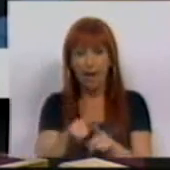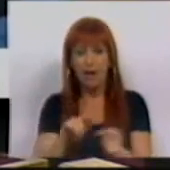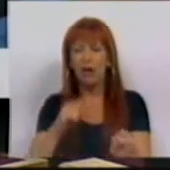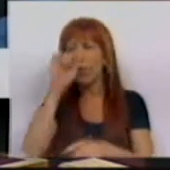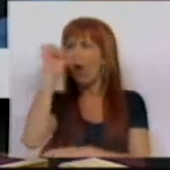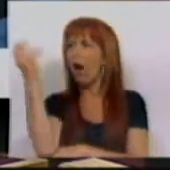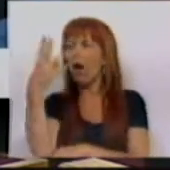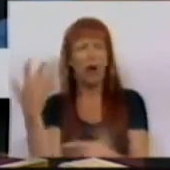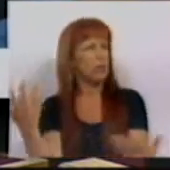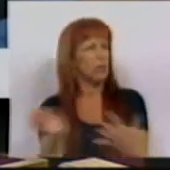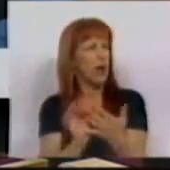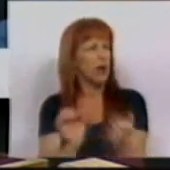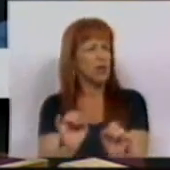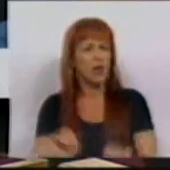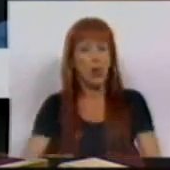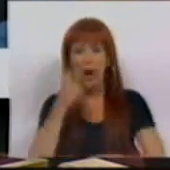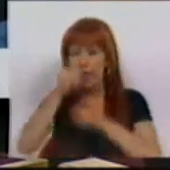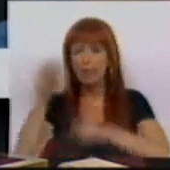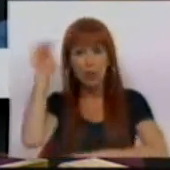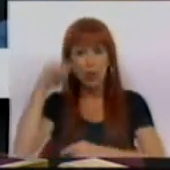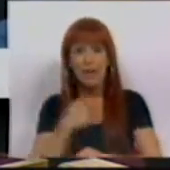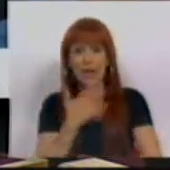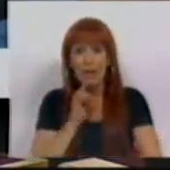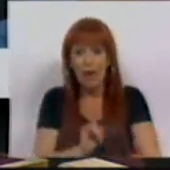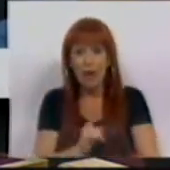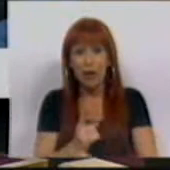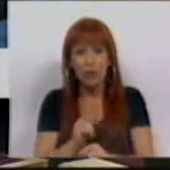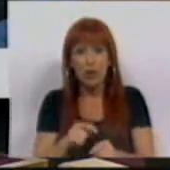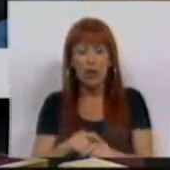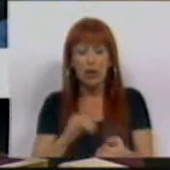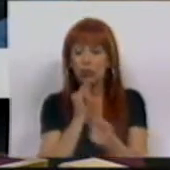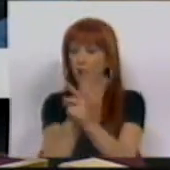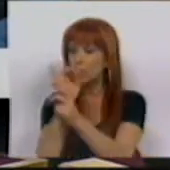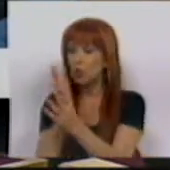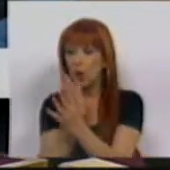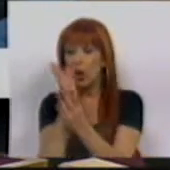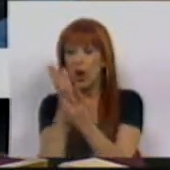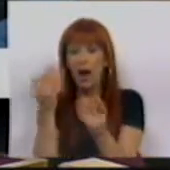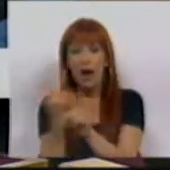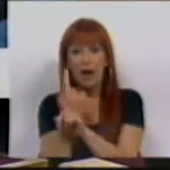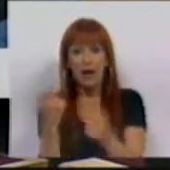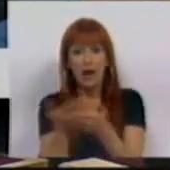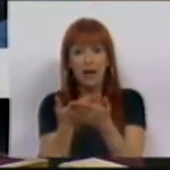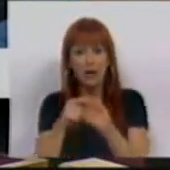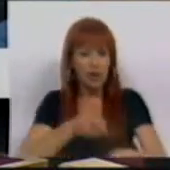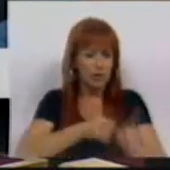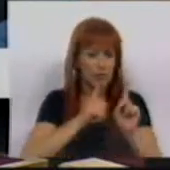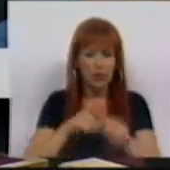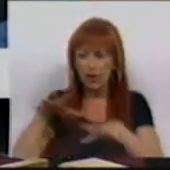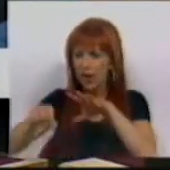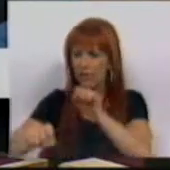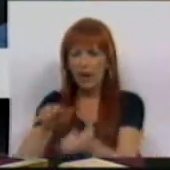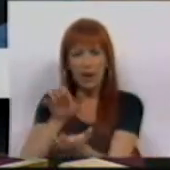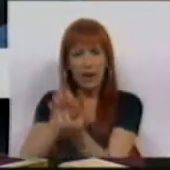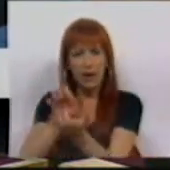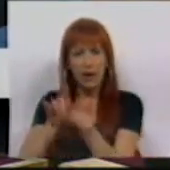bosque em característico. Populações que dela dependem para uma multiplicidade de atividades económicas, pesca, apanha de